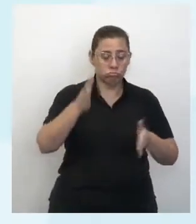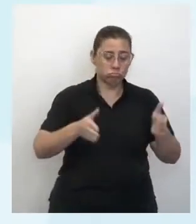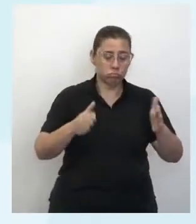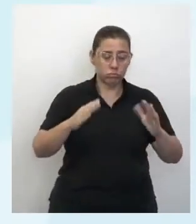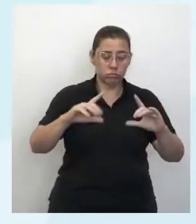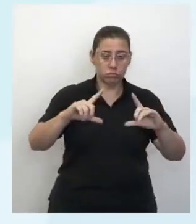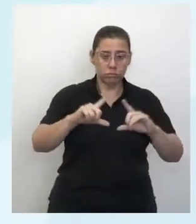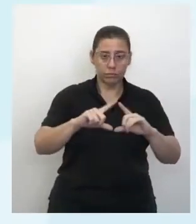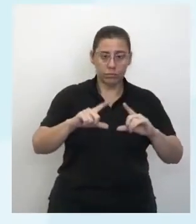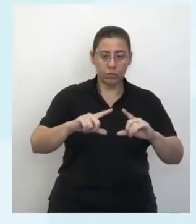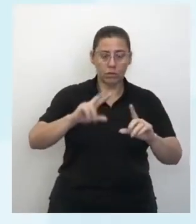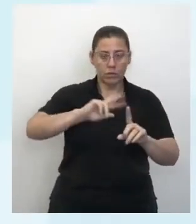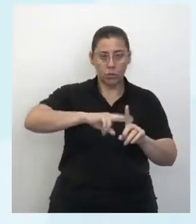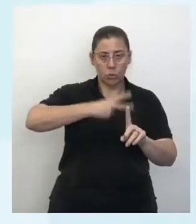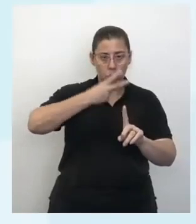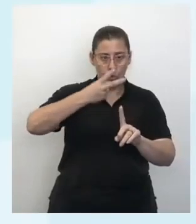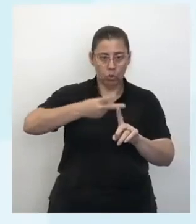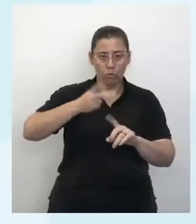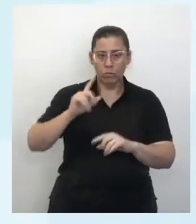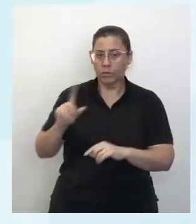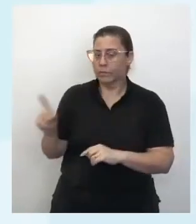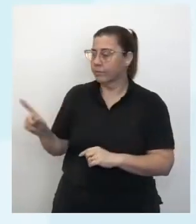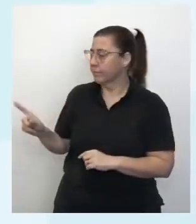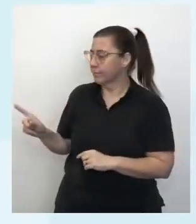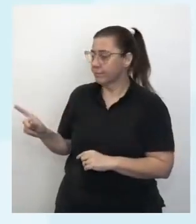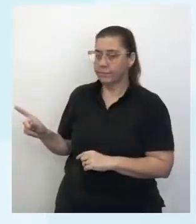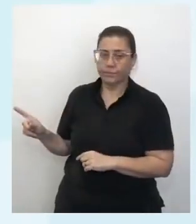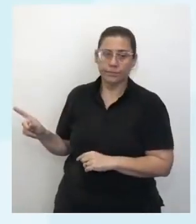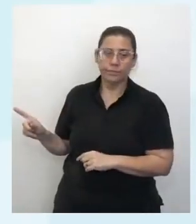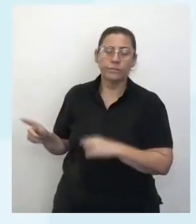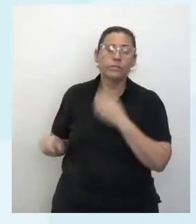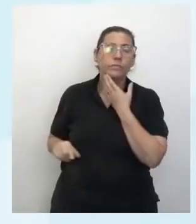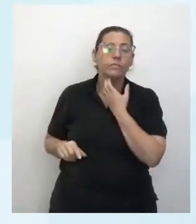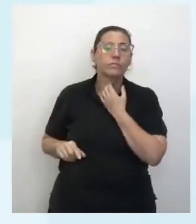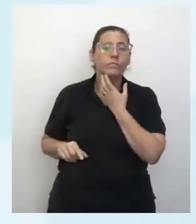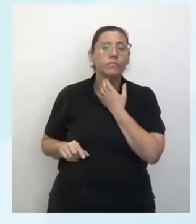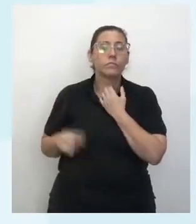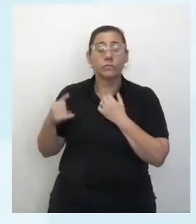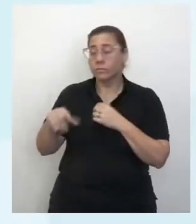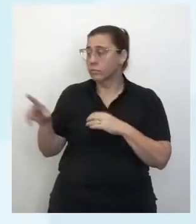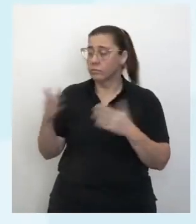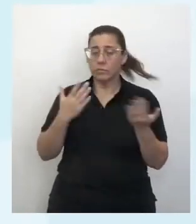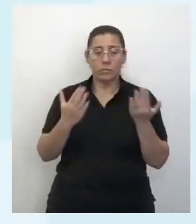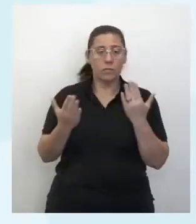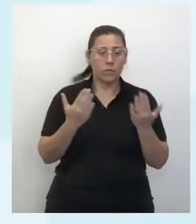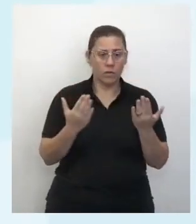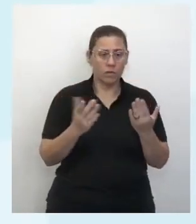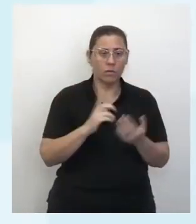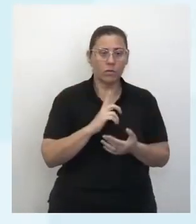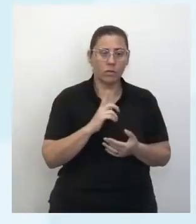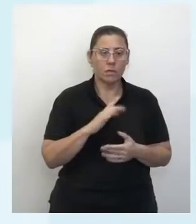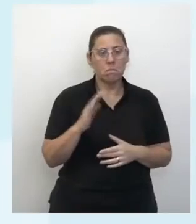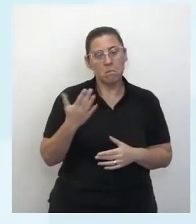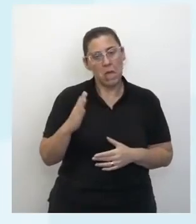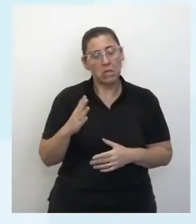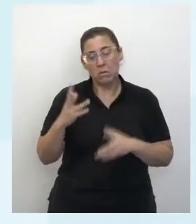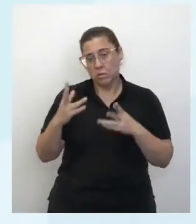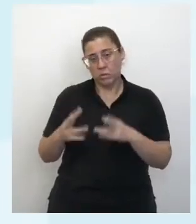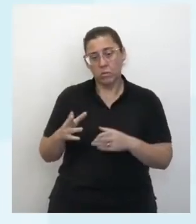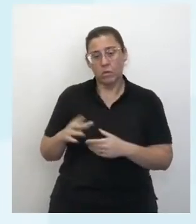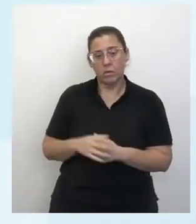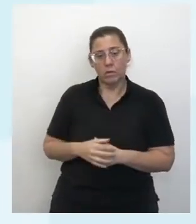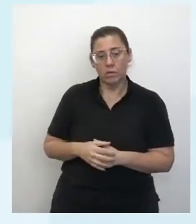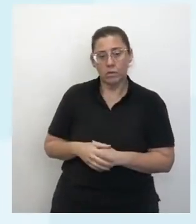um o dobro do outro, tá bom? Ó, mexendo na minha figura. Se você comparar esse lado, né, tem mais ou menos a mesma medida